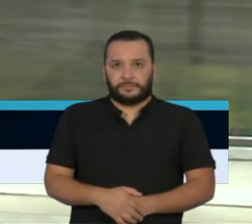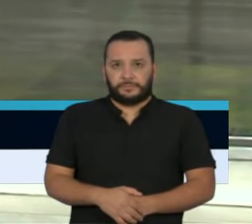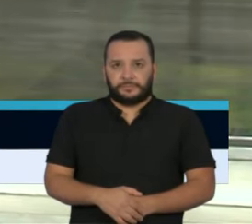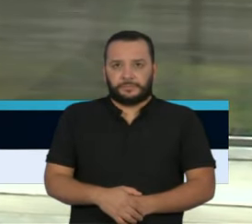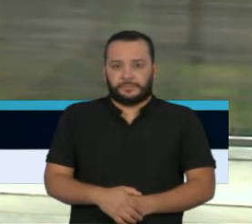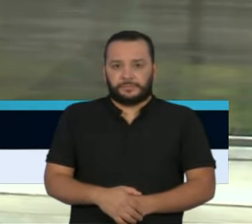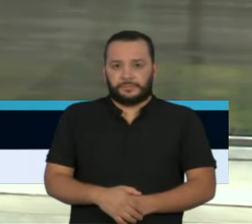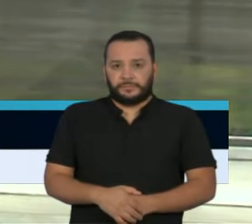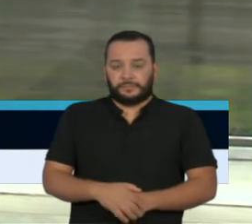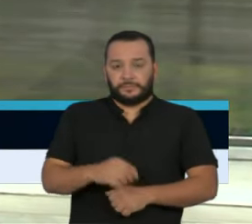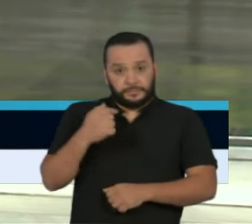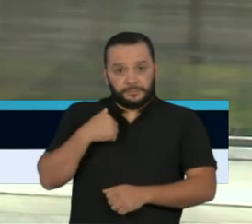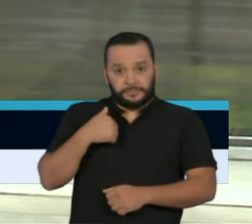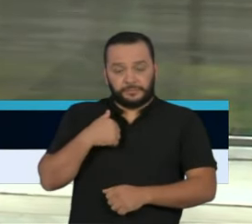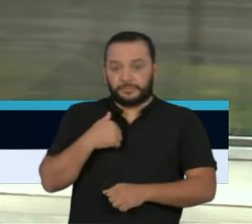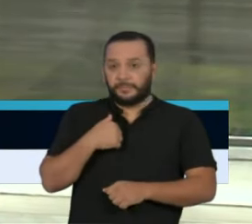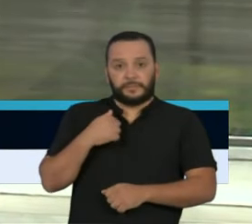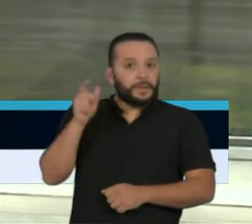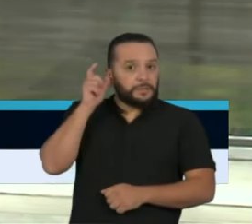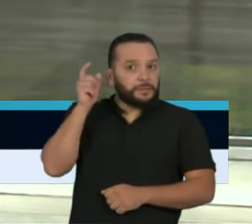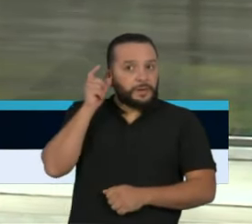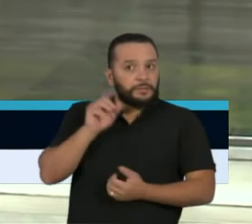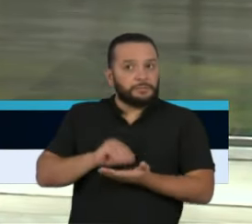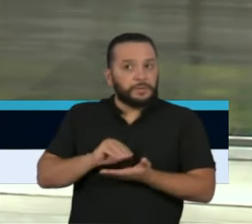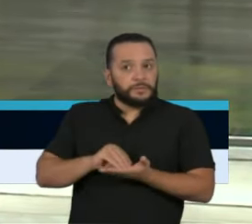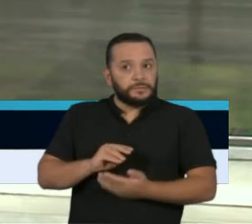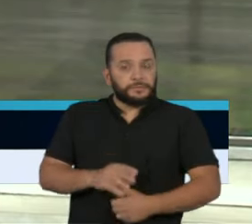Nós estamos lhe ouvindo, mas estamos sem áudio.